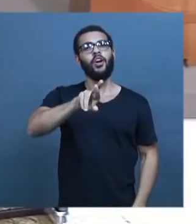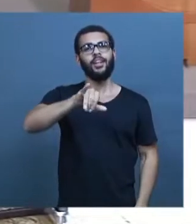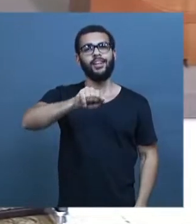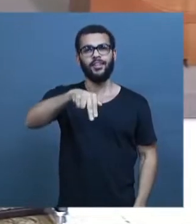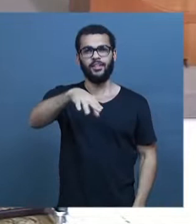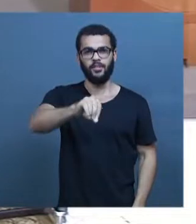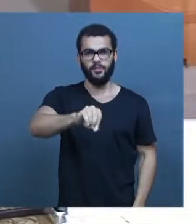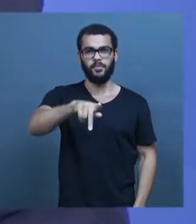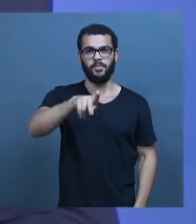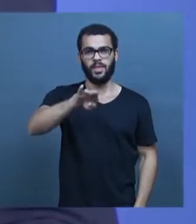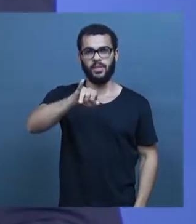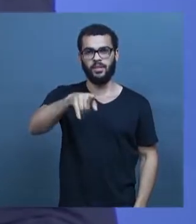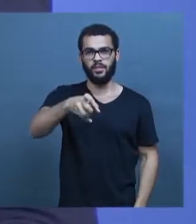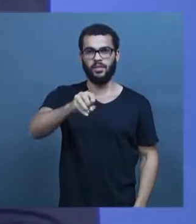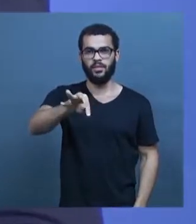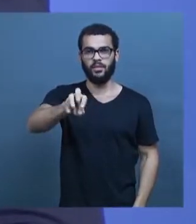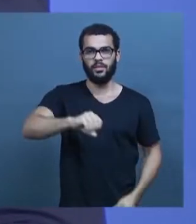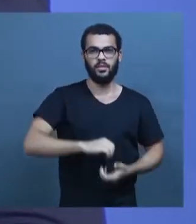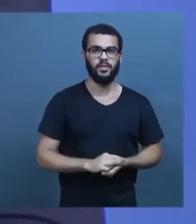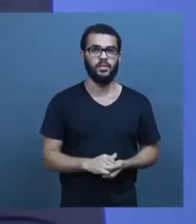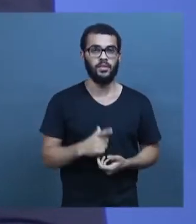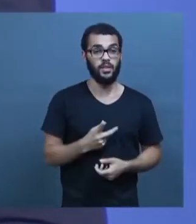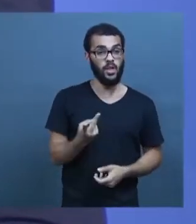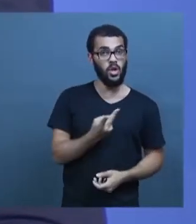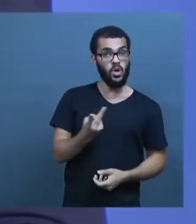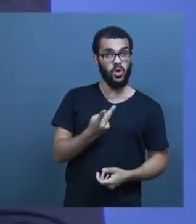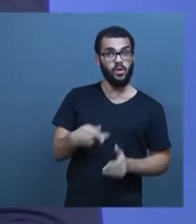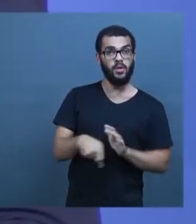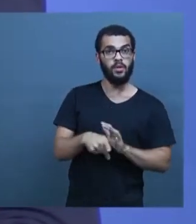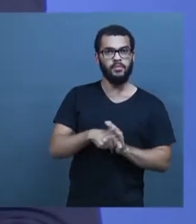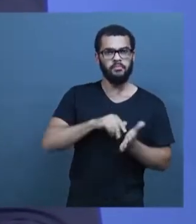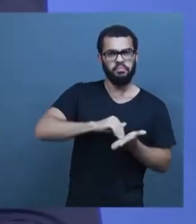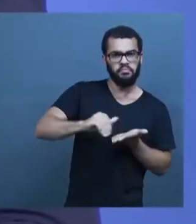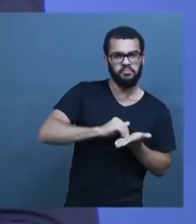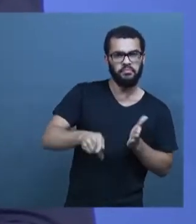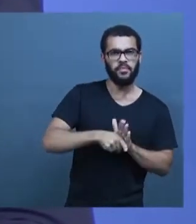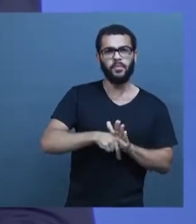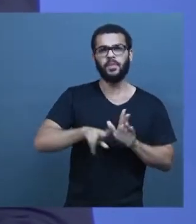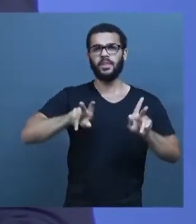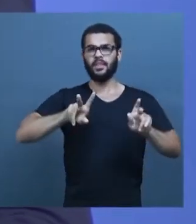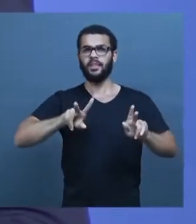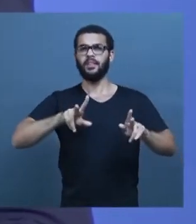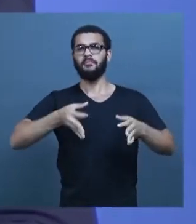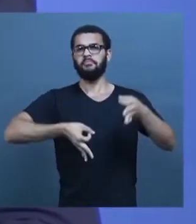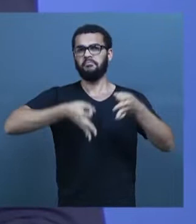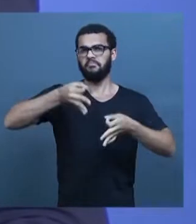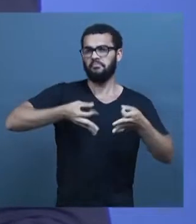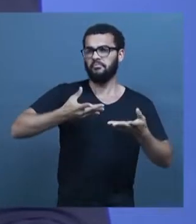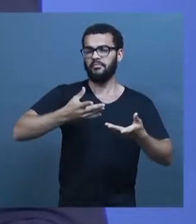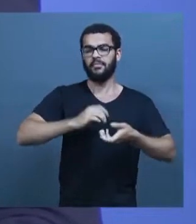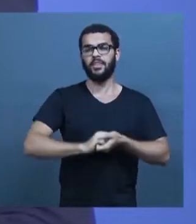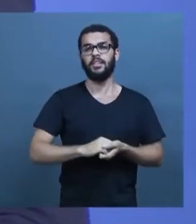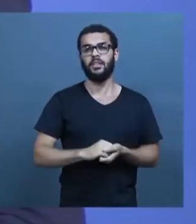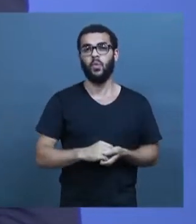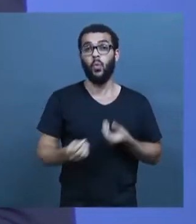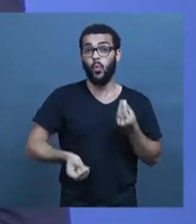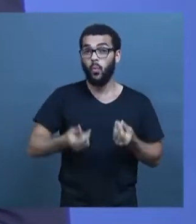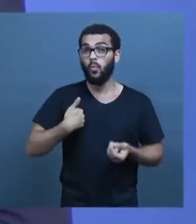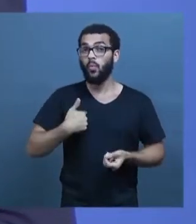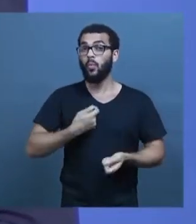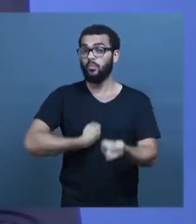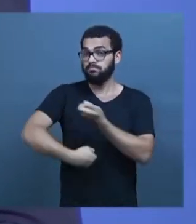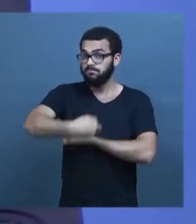da Presidência. Acumular as funções de subchefe para assuntos jurídicos como administro-chefe da